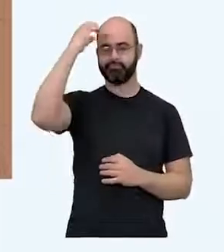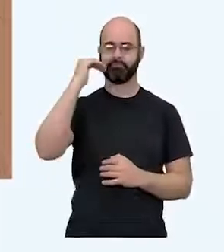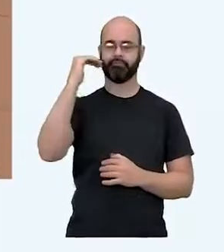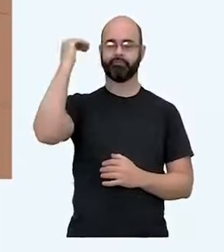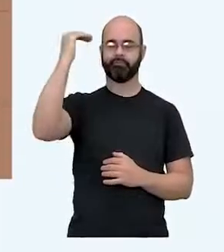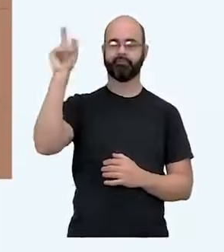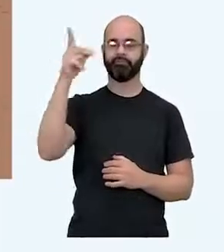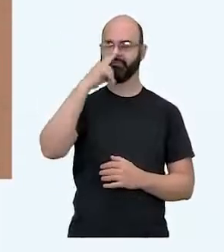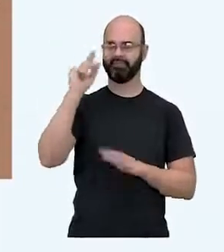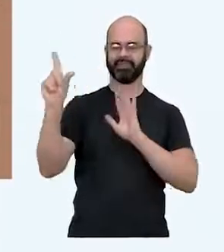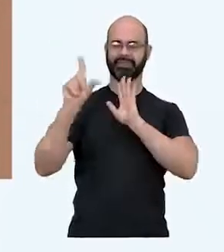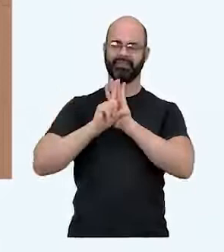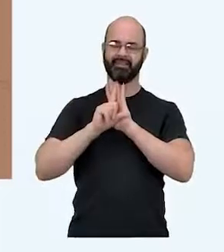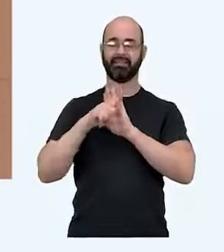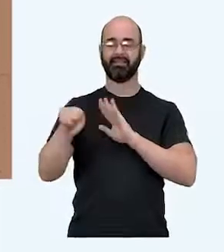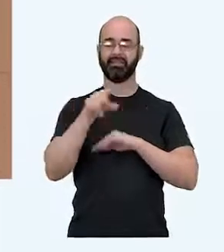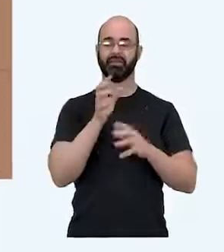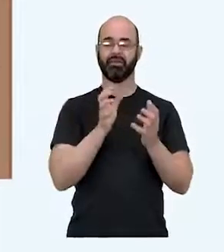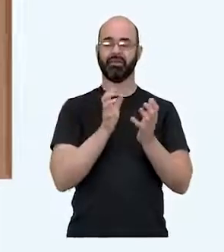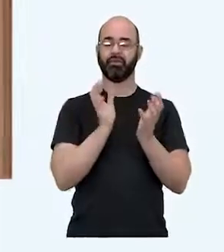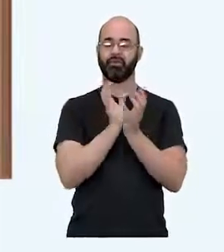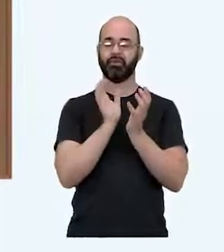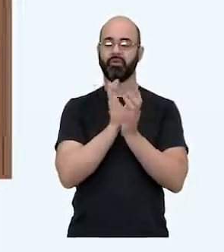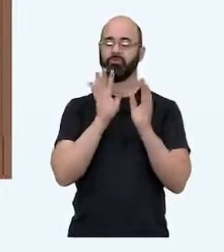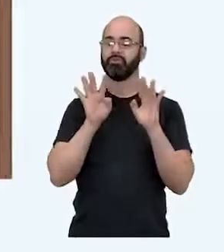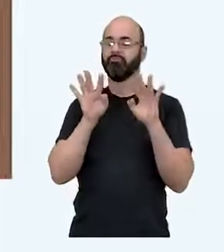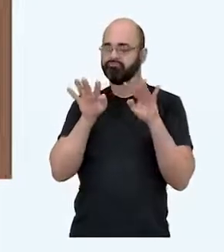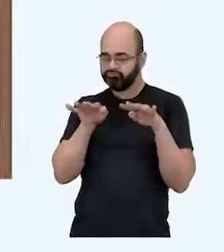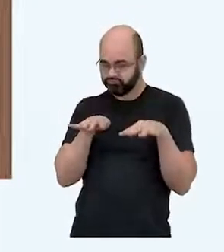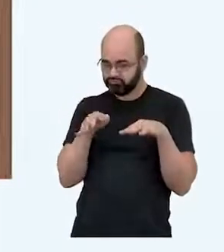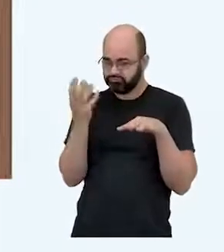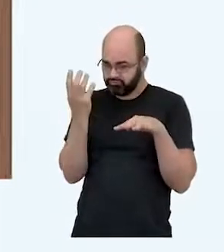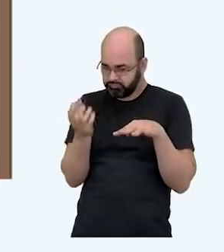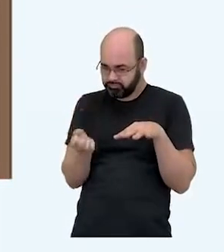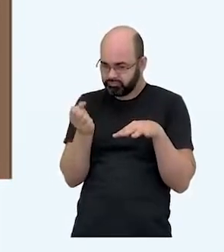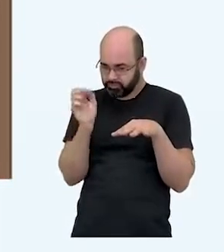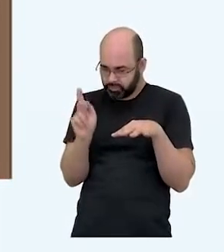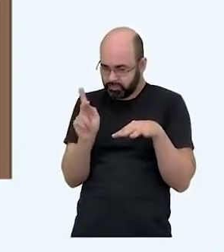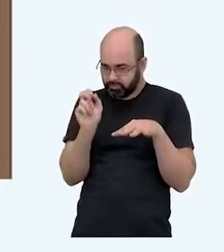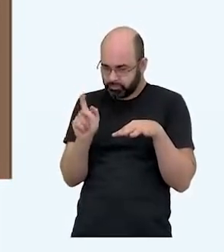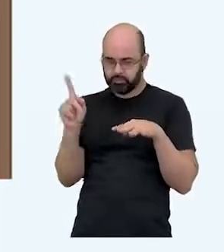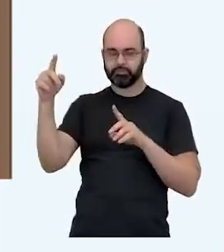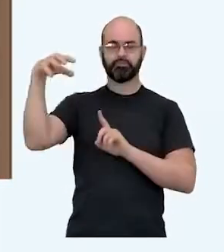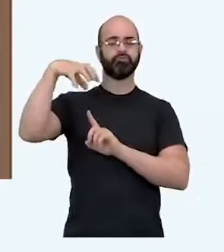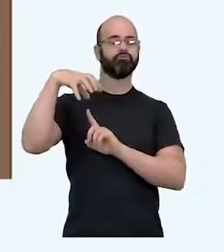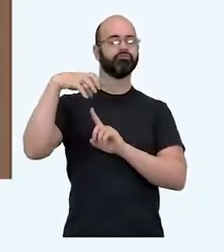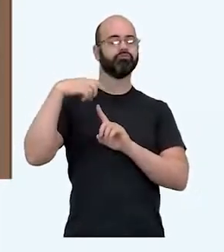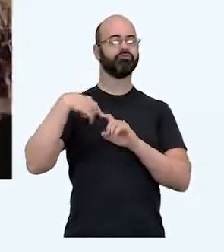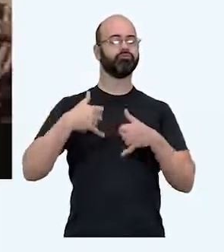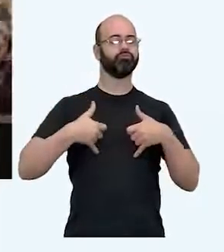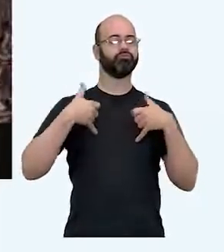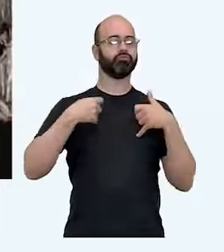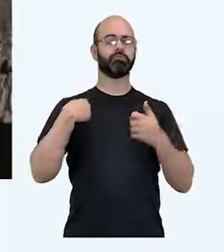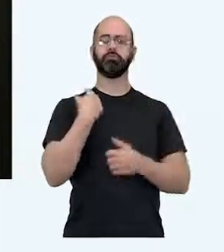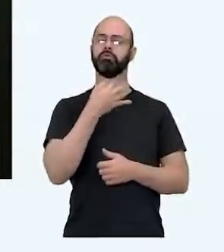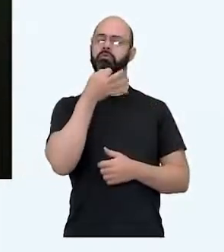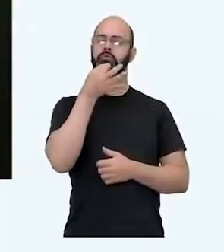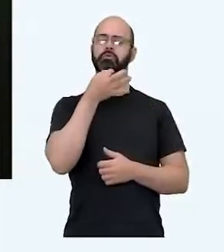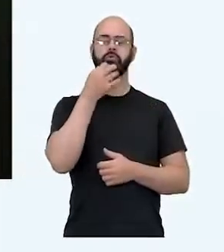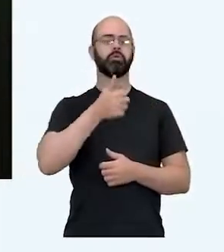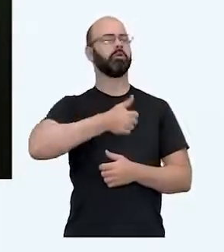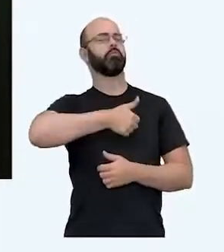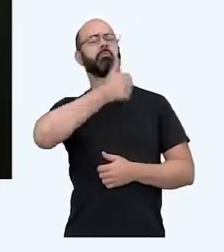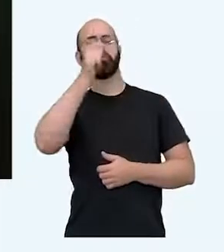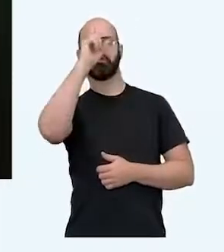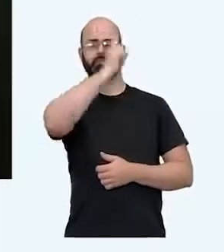lei. Aos súditos só cabia obedecer a ele, ao rei, que teoricamente sabia o que era melhor para todos. Essa situação